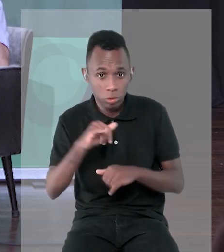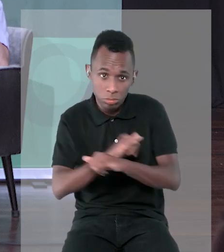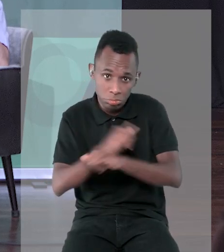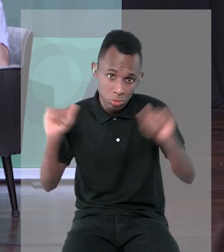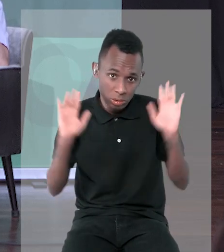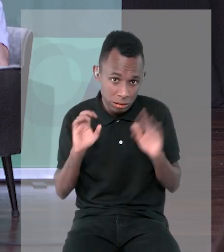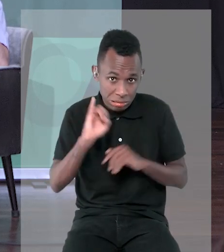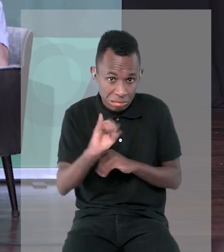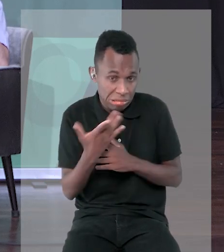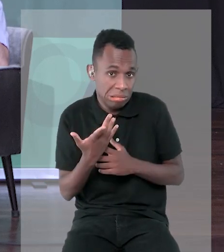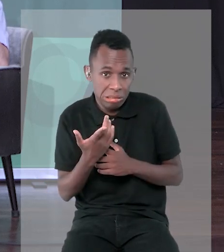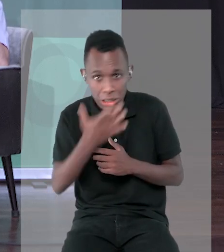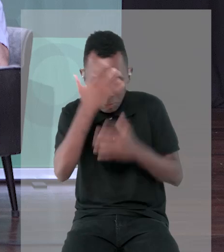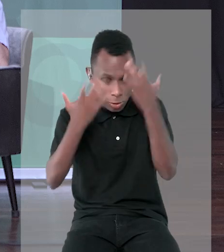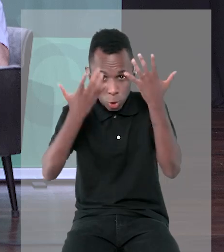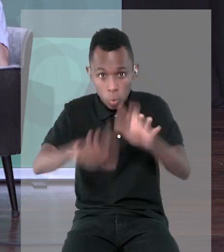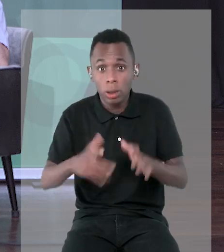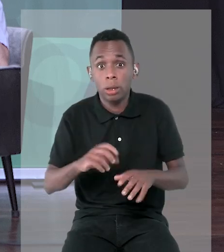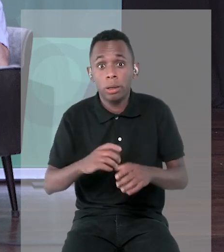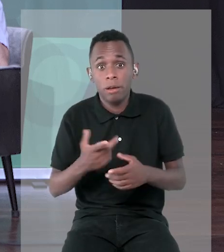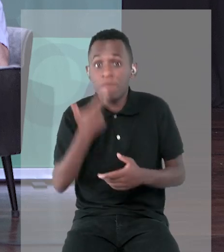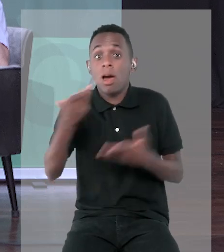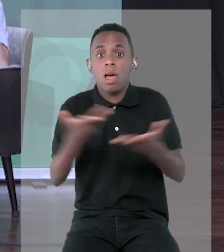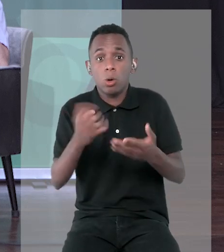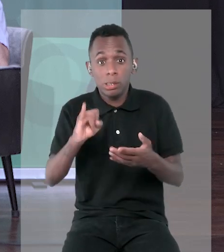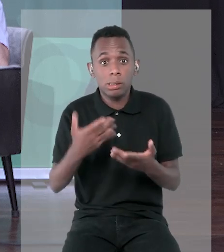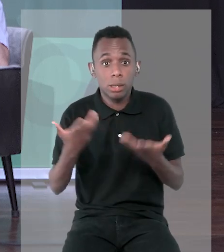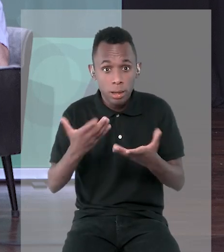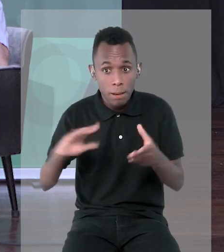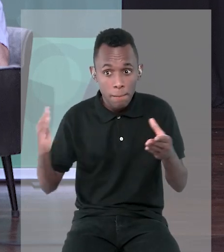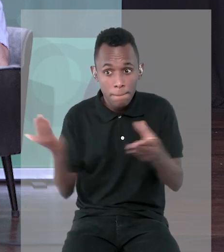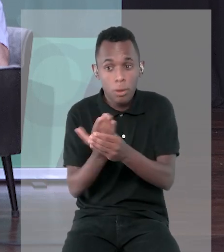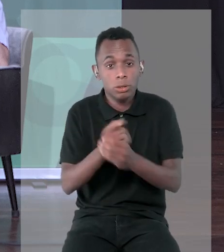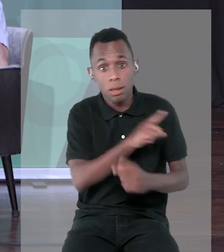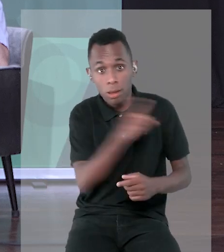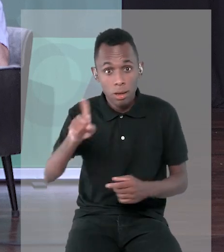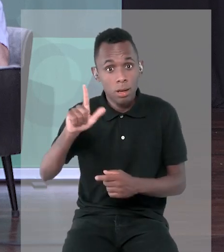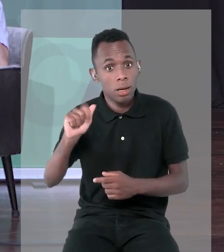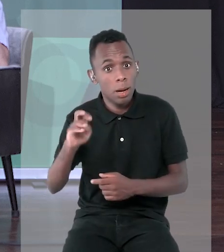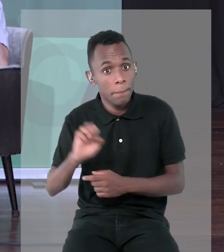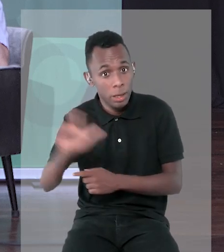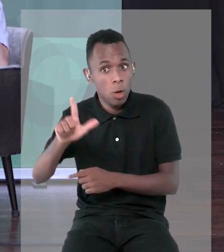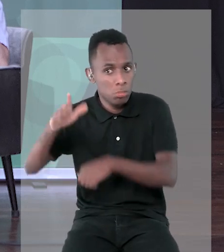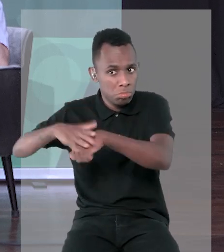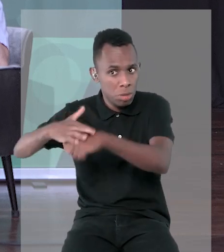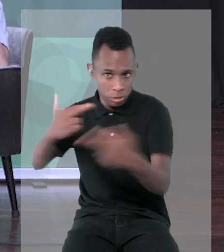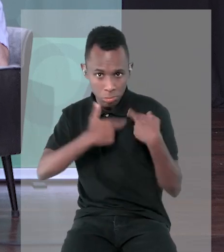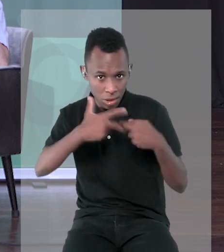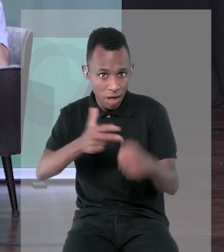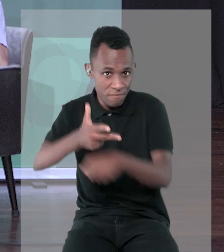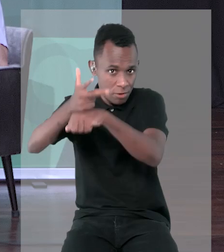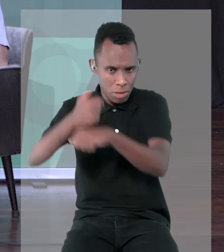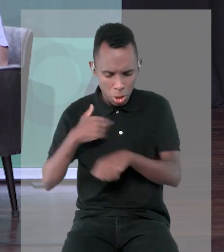isso, viu? Se alguém não quiser, fala aí agora. E se alguém quiser processar, processa o Gabriel, porque ele que está filmando, não tem nada com isso.